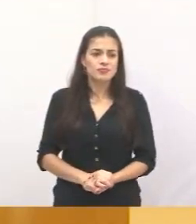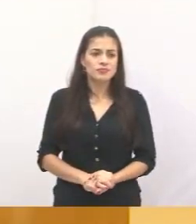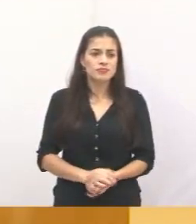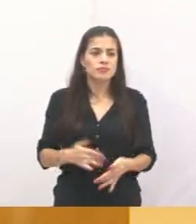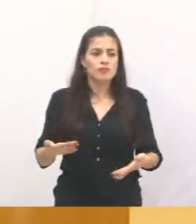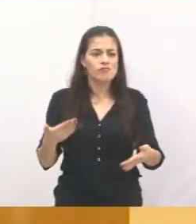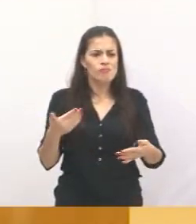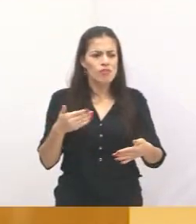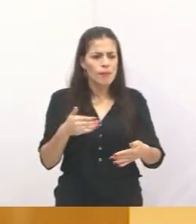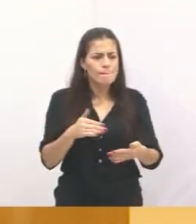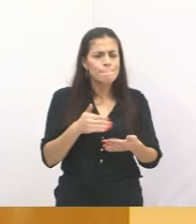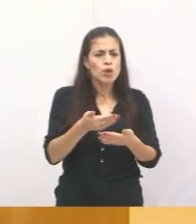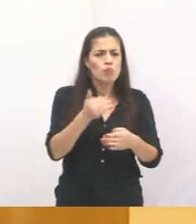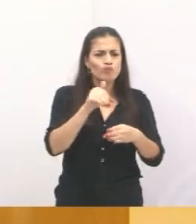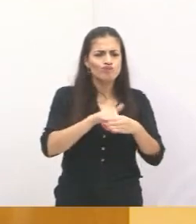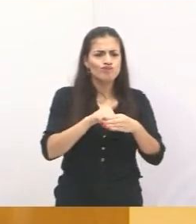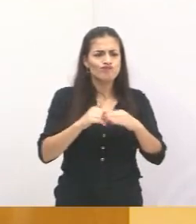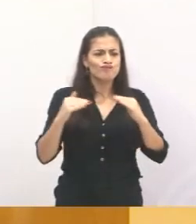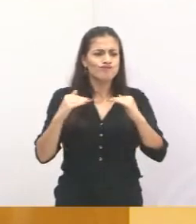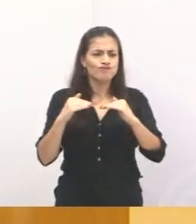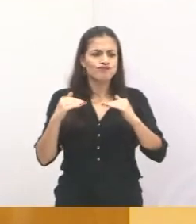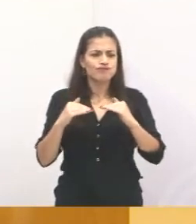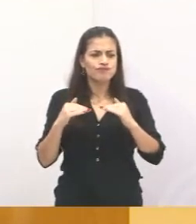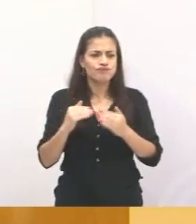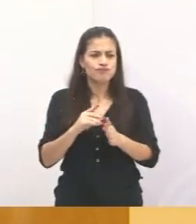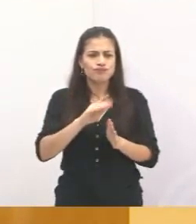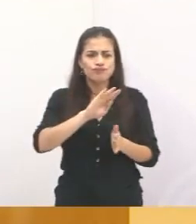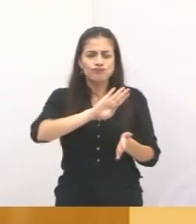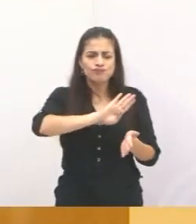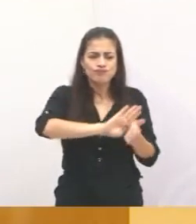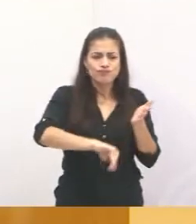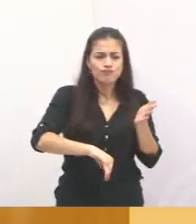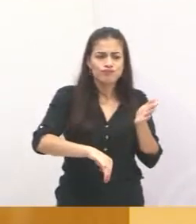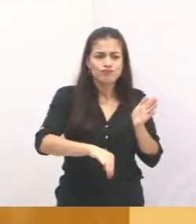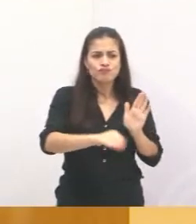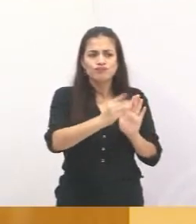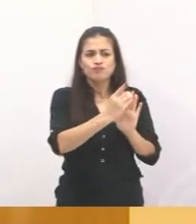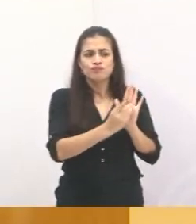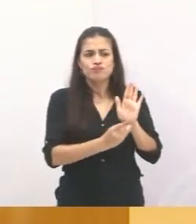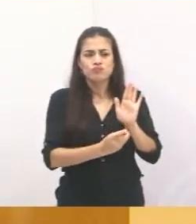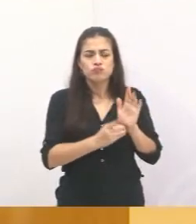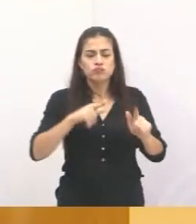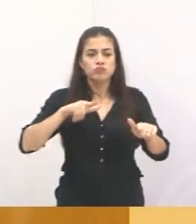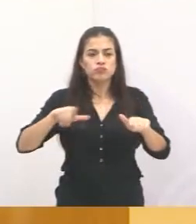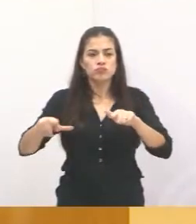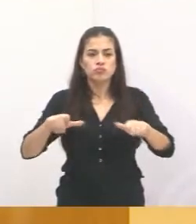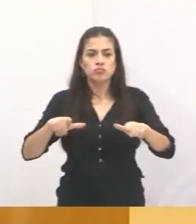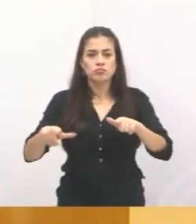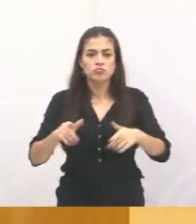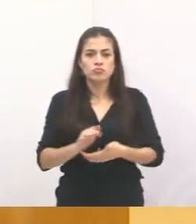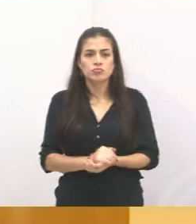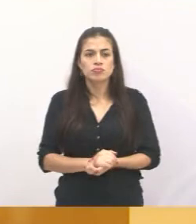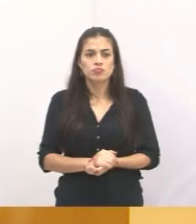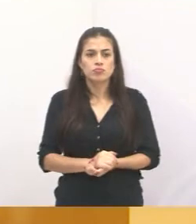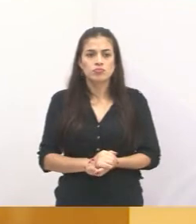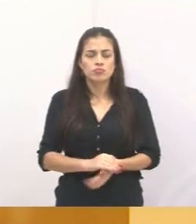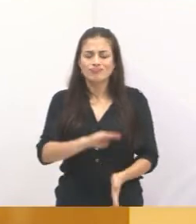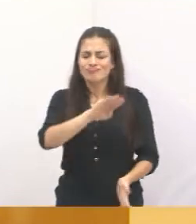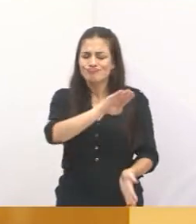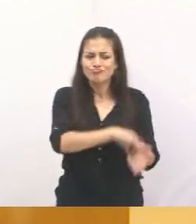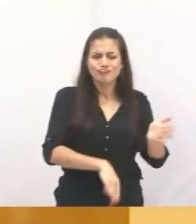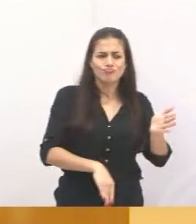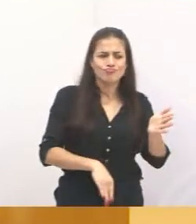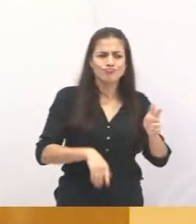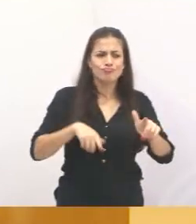votação favorável à retirada de direito dos trabalhadores, à retirada de direito dos aposentados